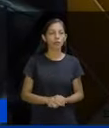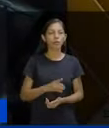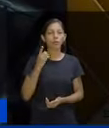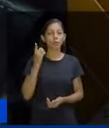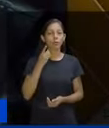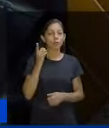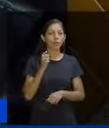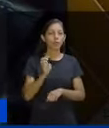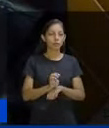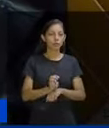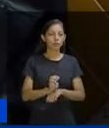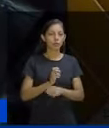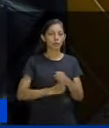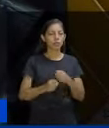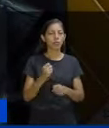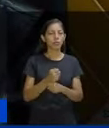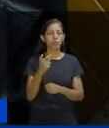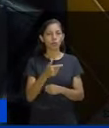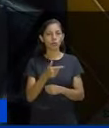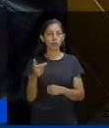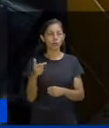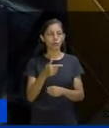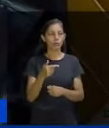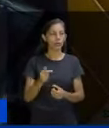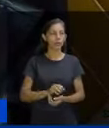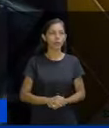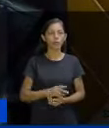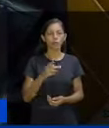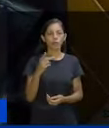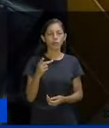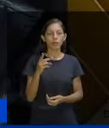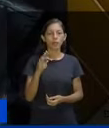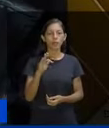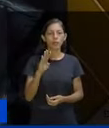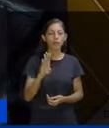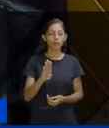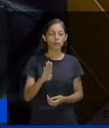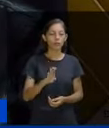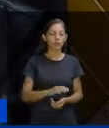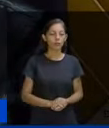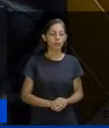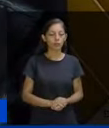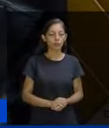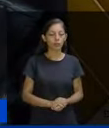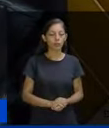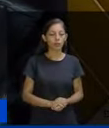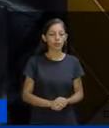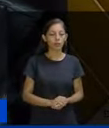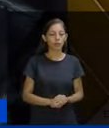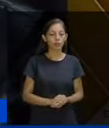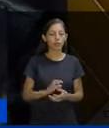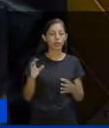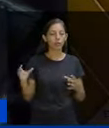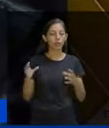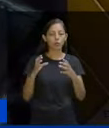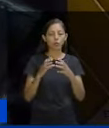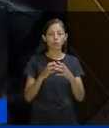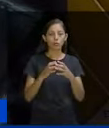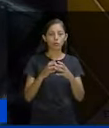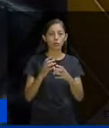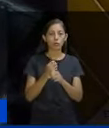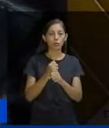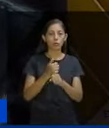de 2022. O DRAP do PTB foi deferido com 23 integrantes, sendo 15